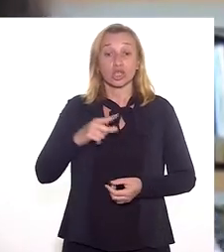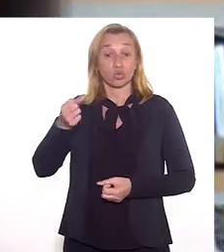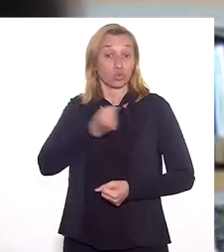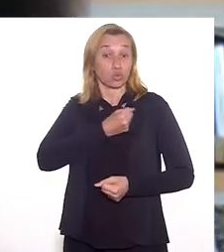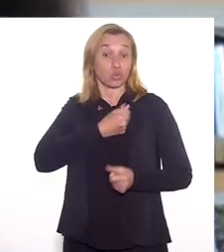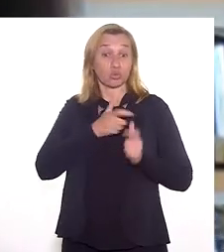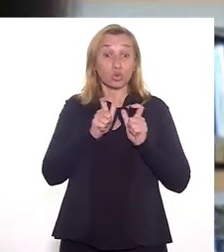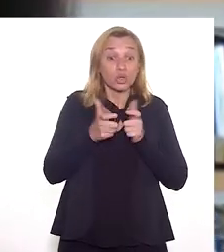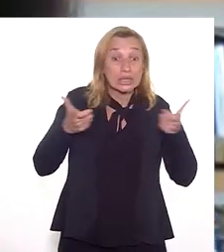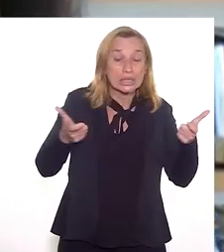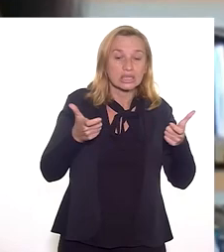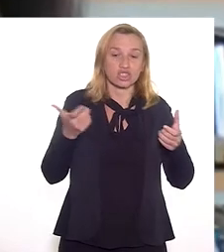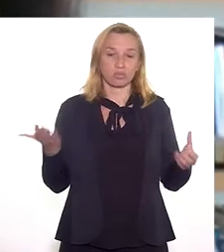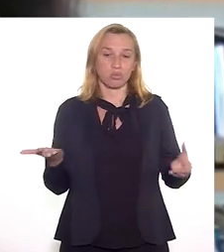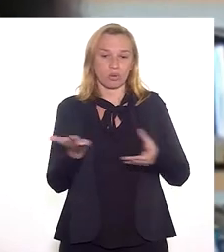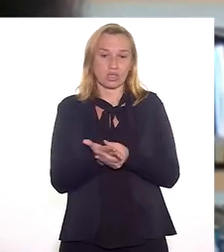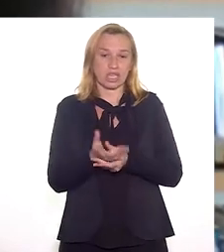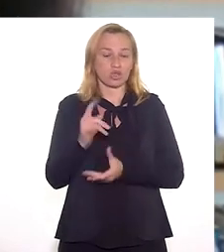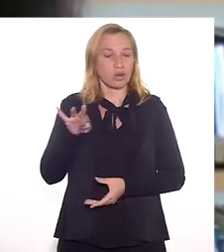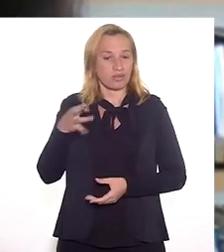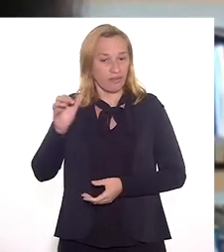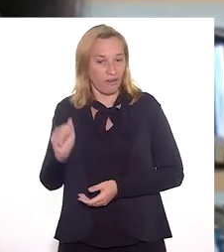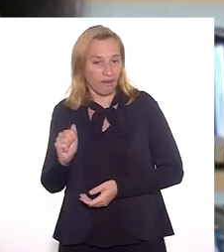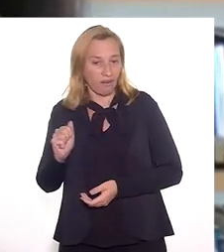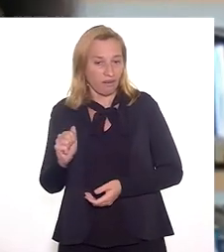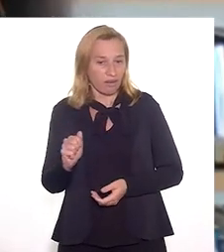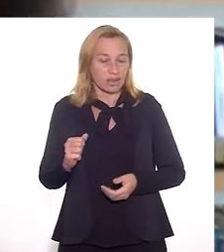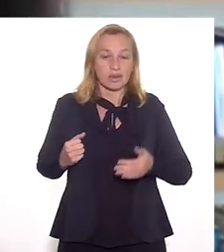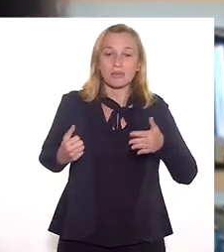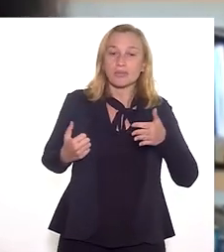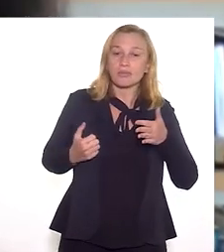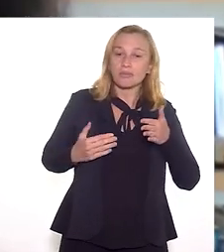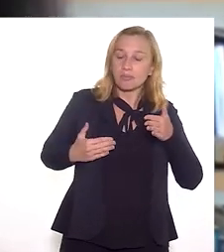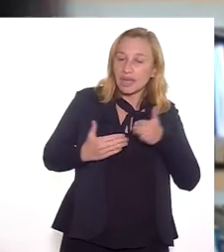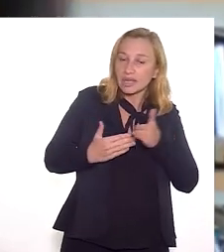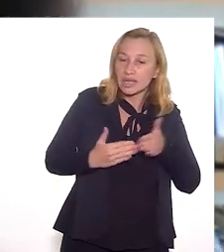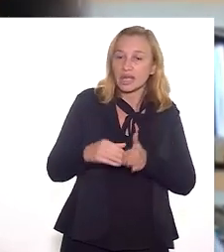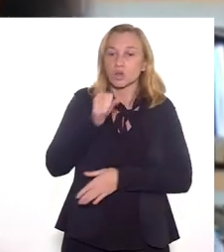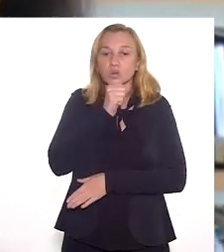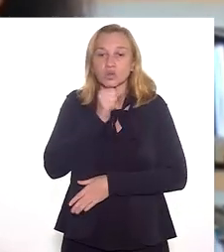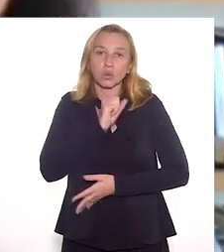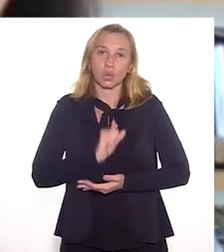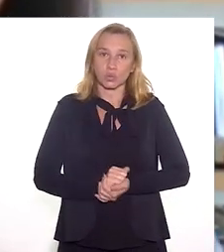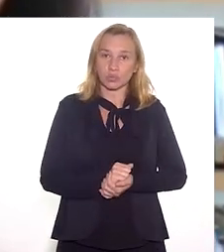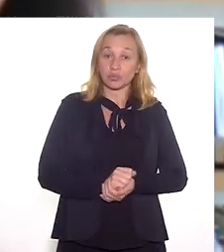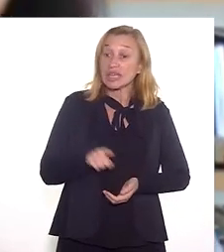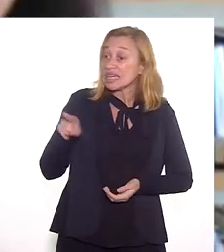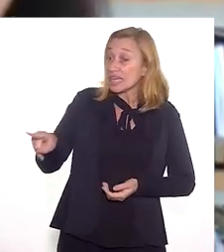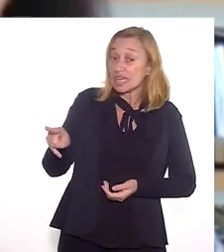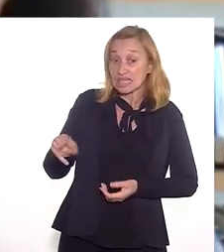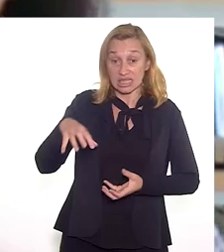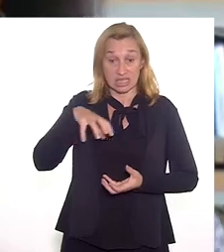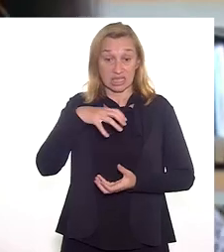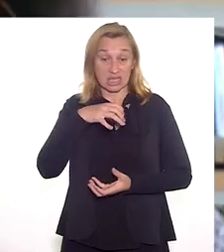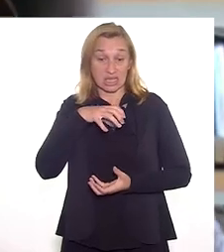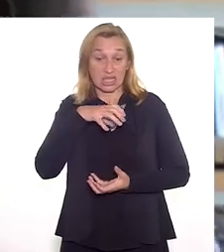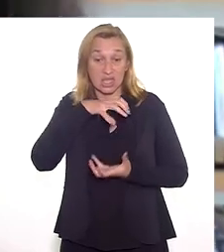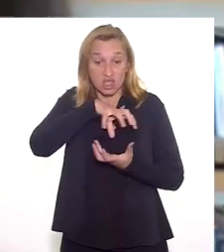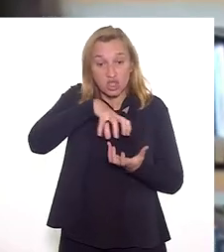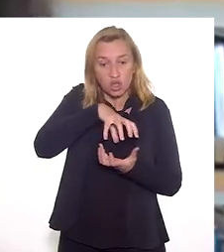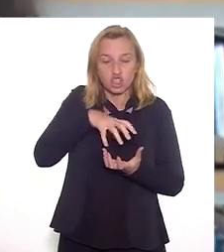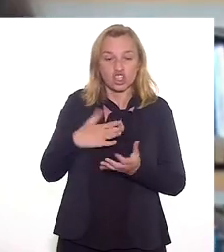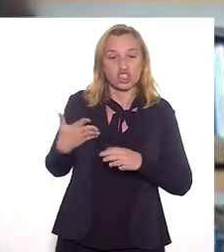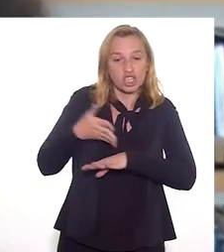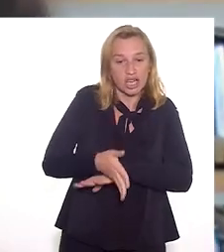demanda muito grande de processos de curatela que impactavam os idosos. E que esses idosos, quando